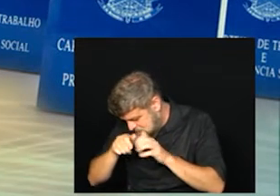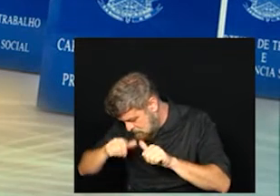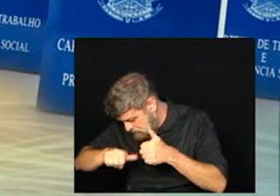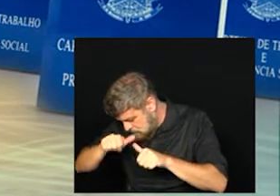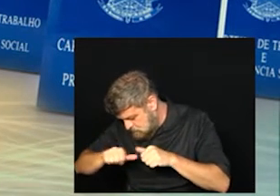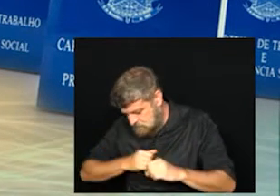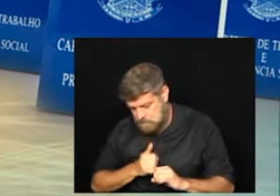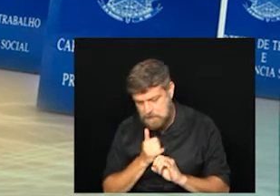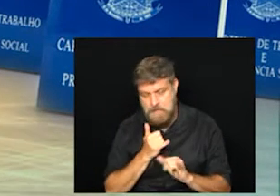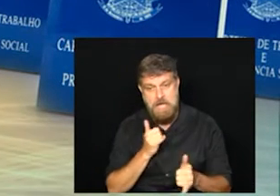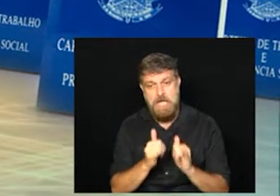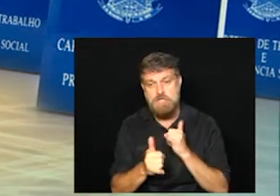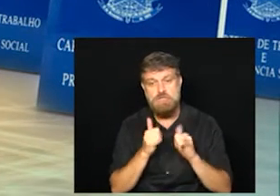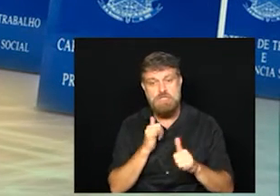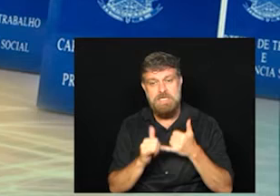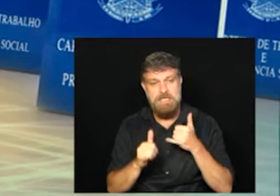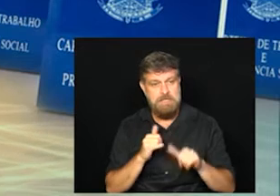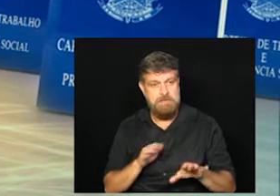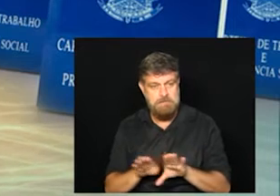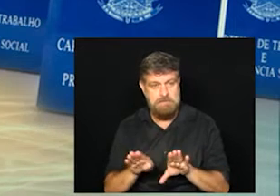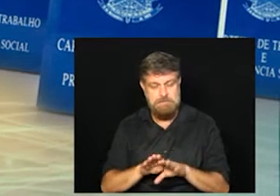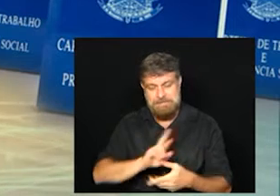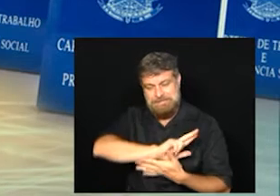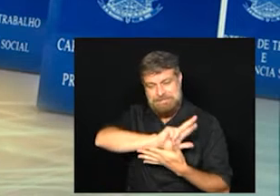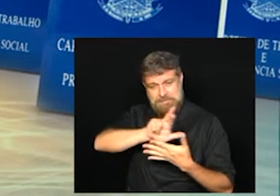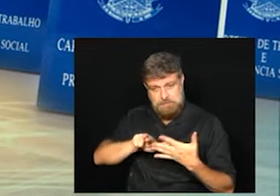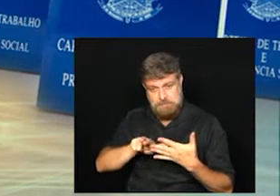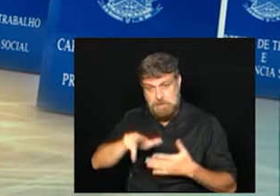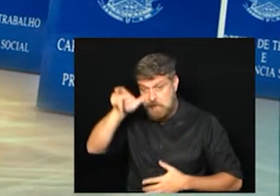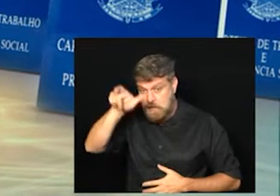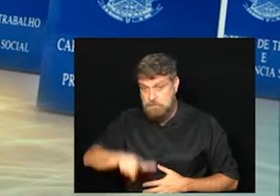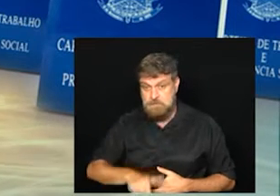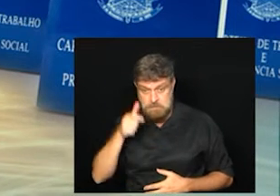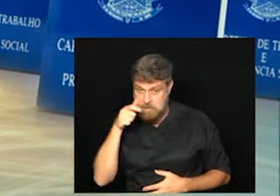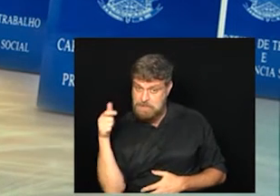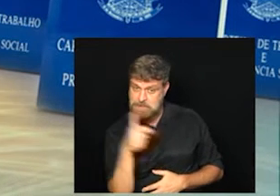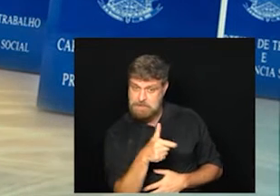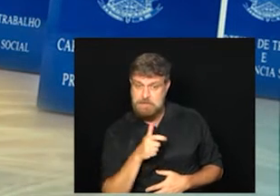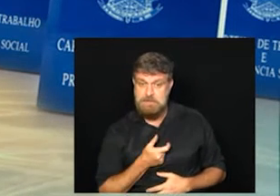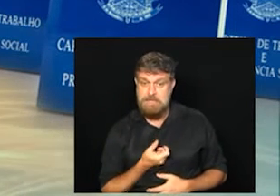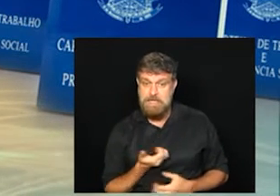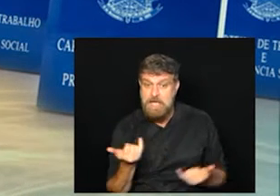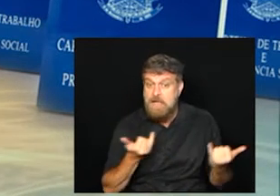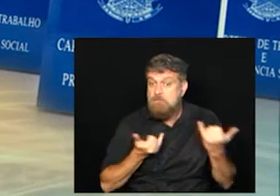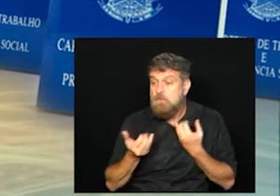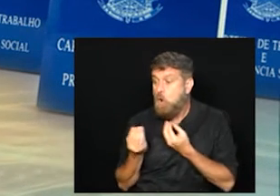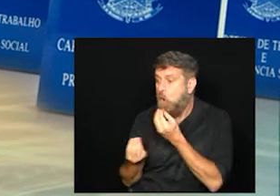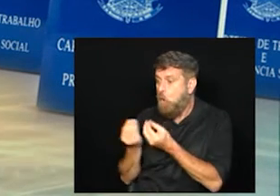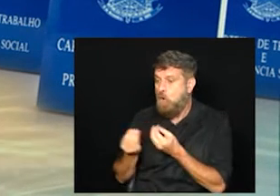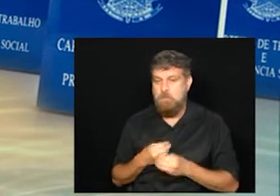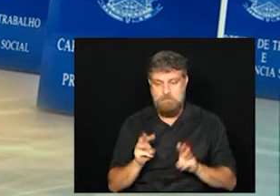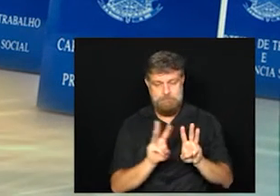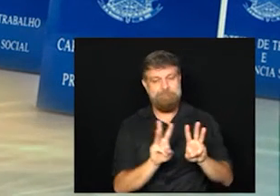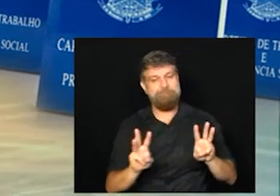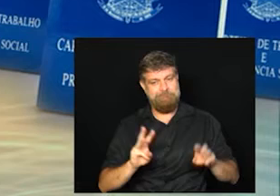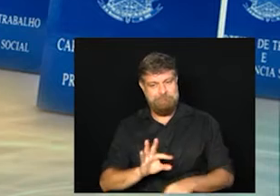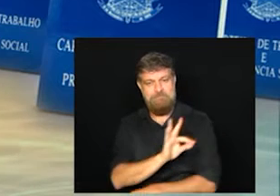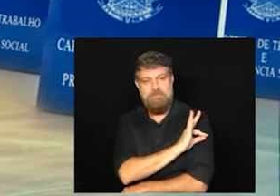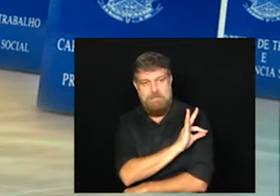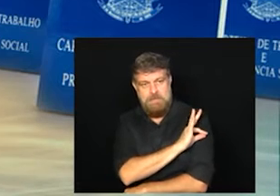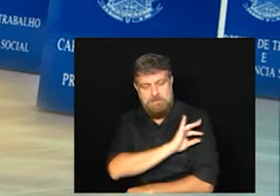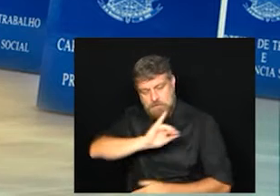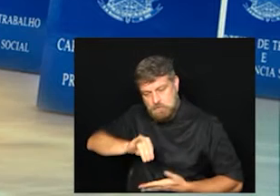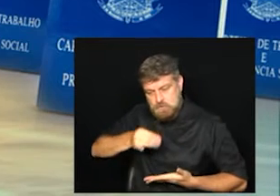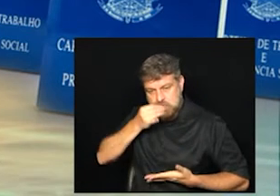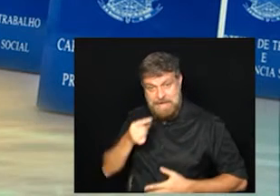engenheiro eletricista, entre outras. Os interessados encontram mais informações sobre as vagas no site da Prefeitura.